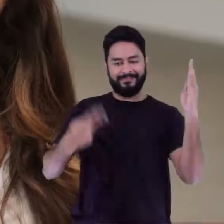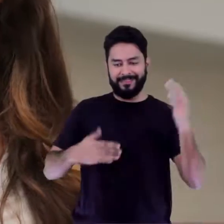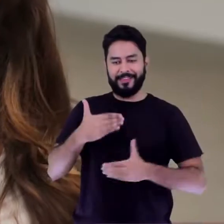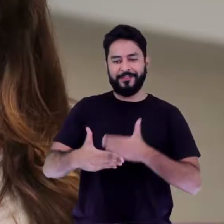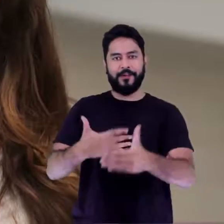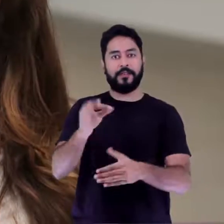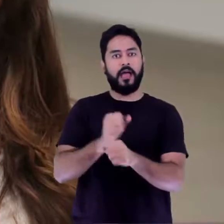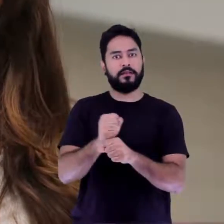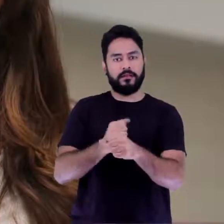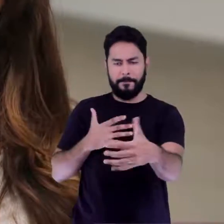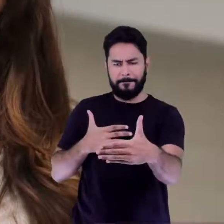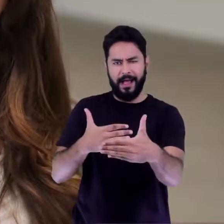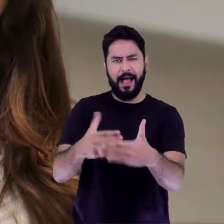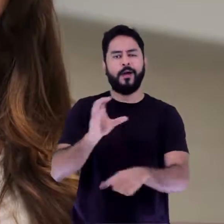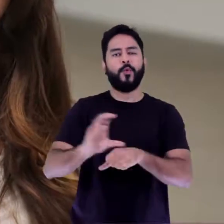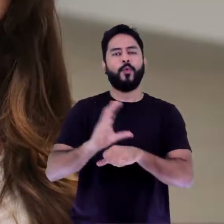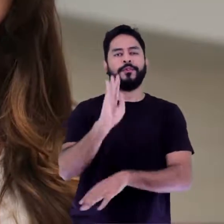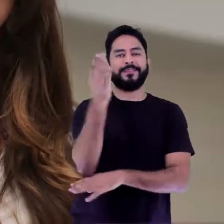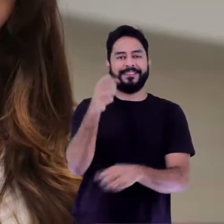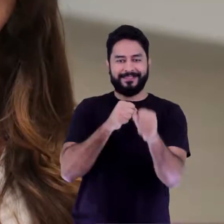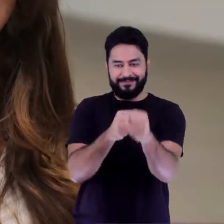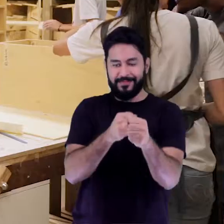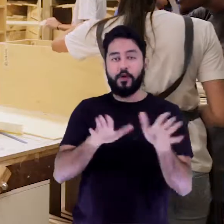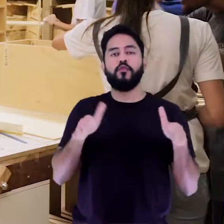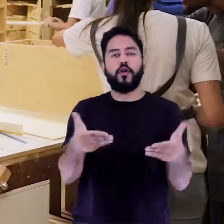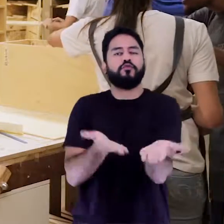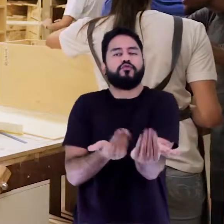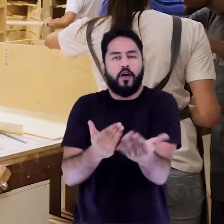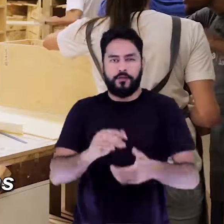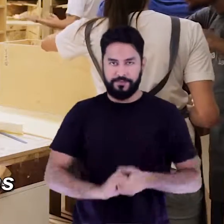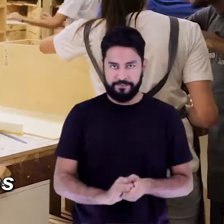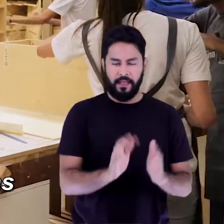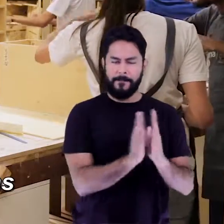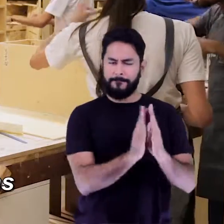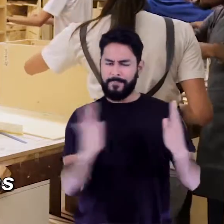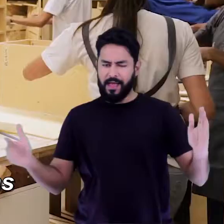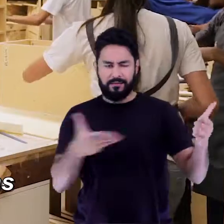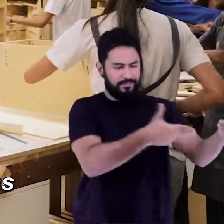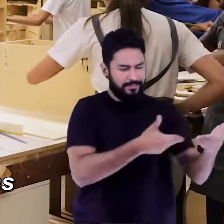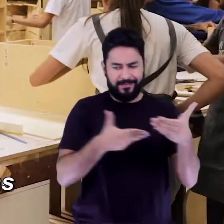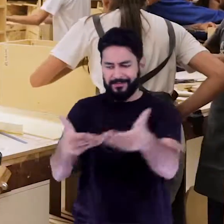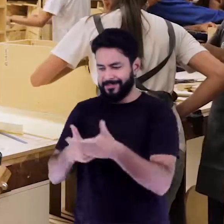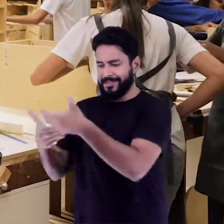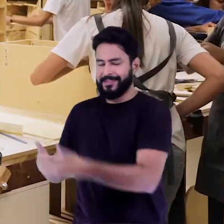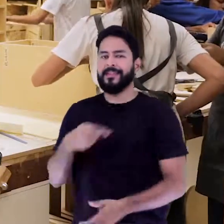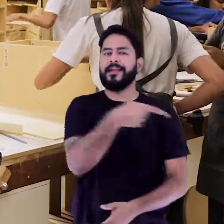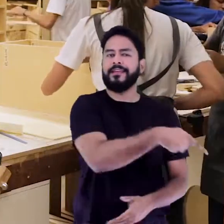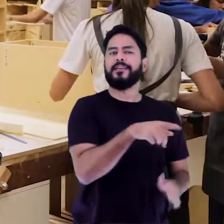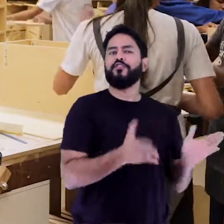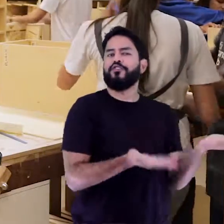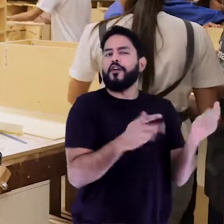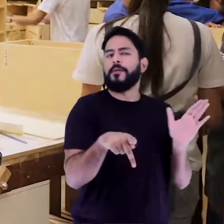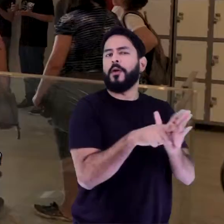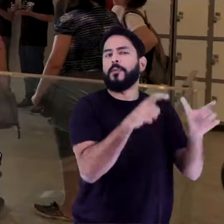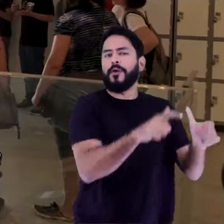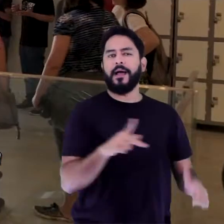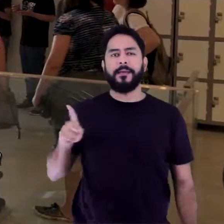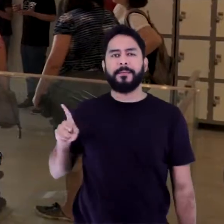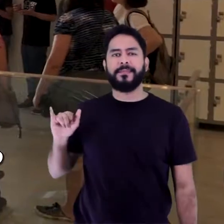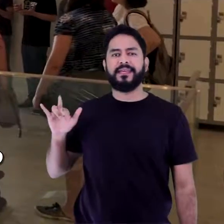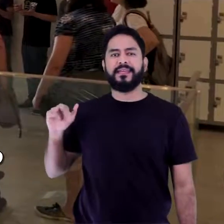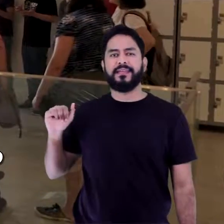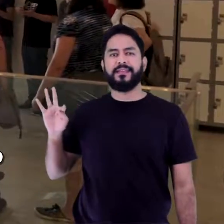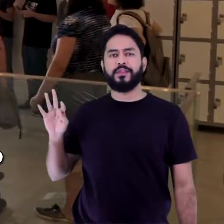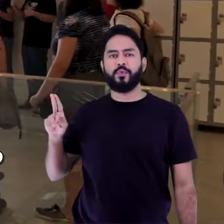Instituto desenvolve já há 10 anos o curso de marcenaria para jovens. Nessa edição, nós tivemos jovens do Medida Socioeducativa de